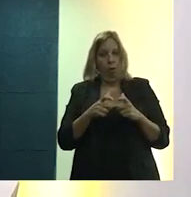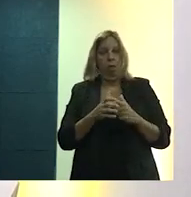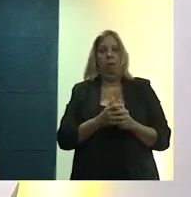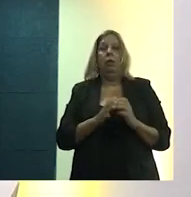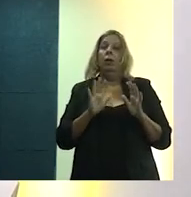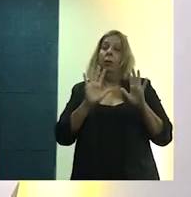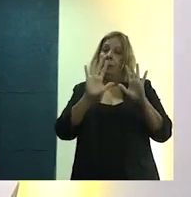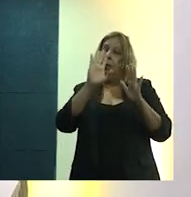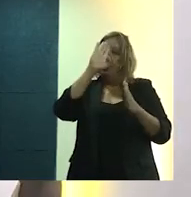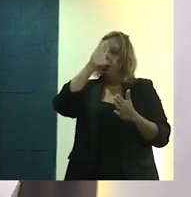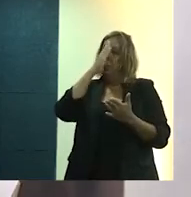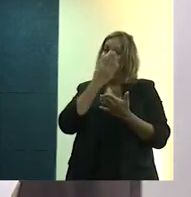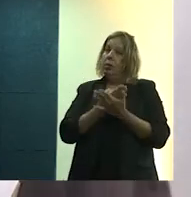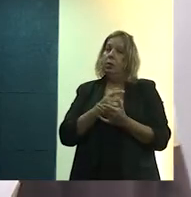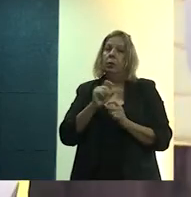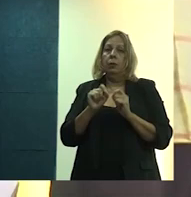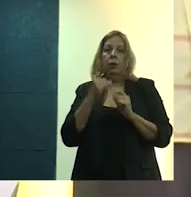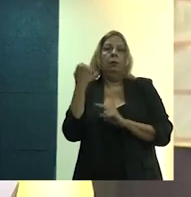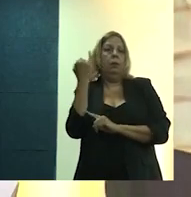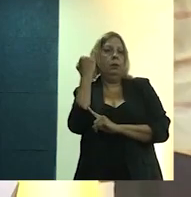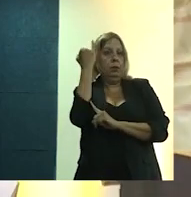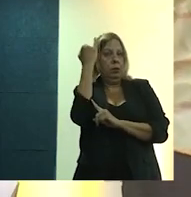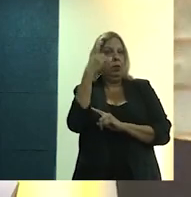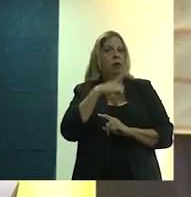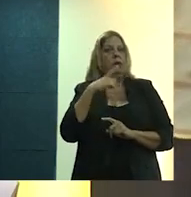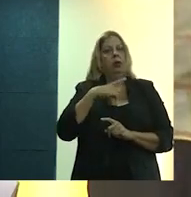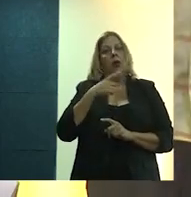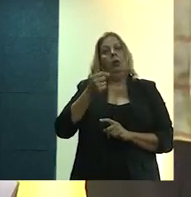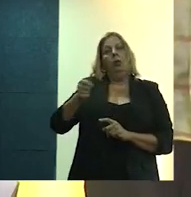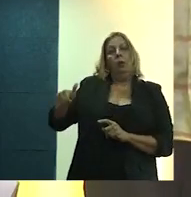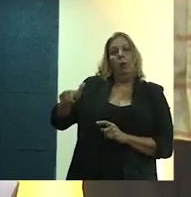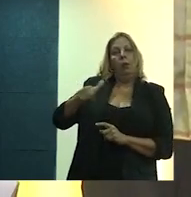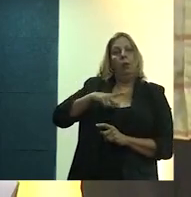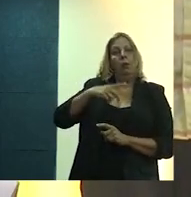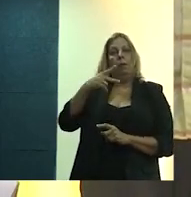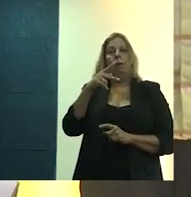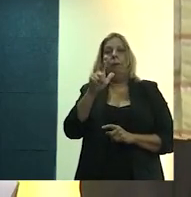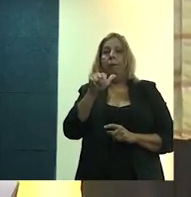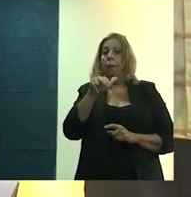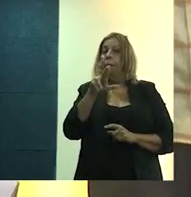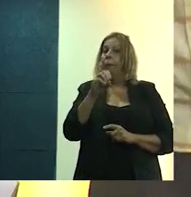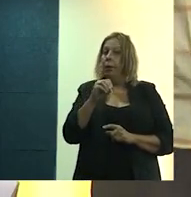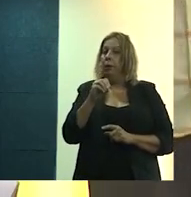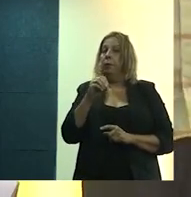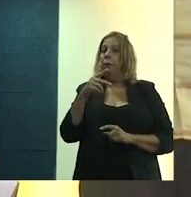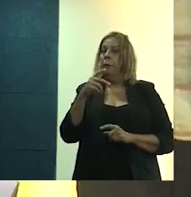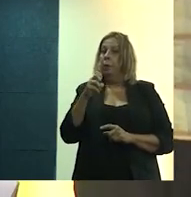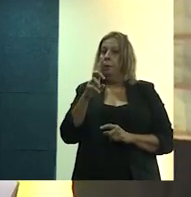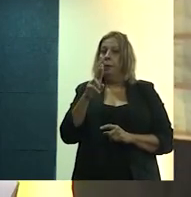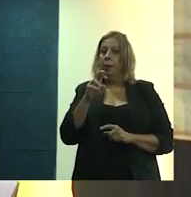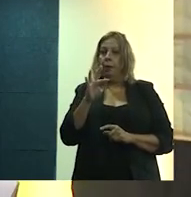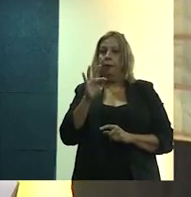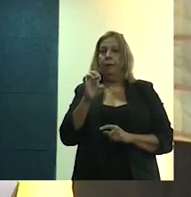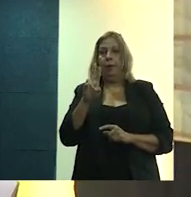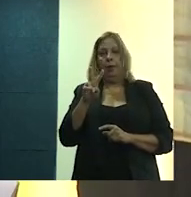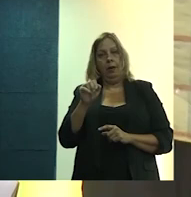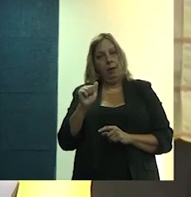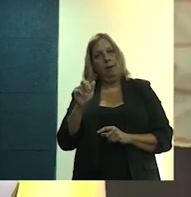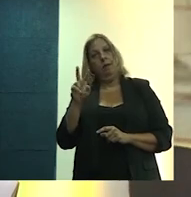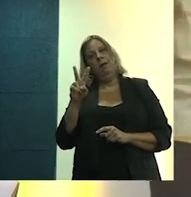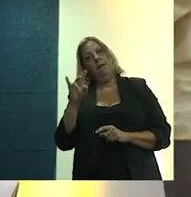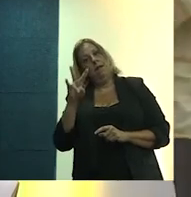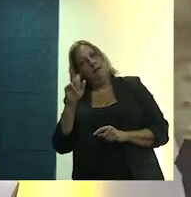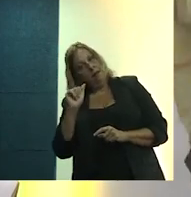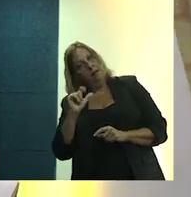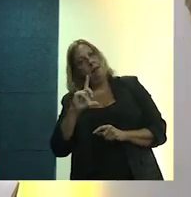mas a gente acredita que é importante nesse primeiro financiamento do plano preferível nesse primeiro trabalho de mobilização da Assessoria